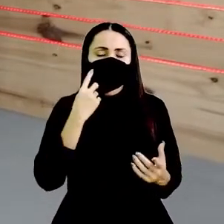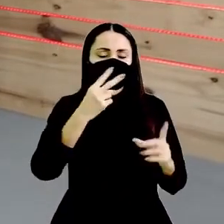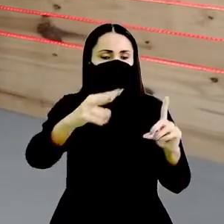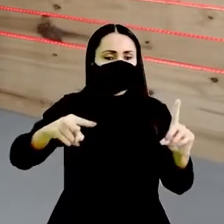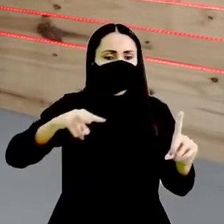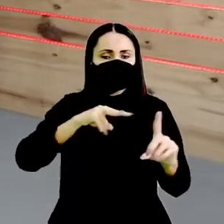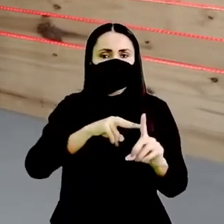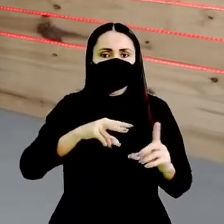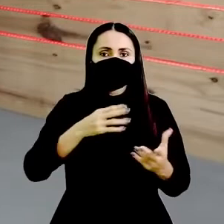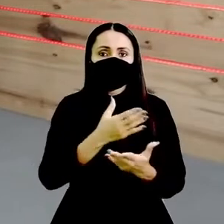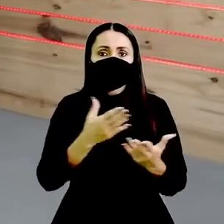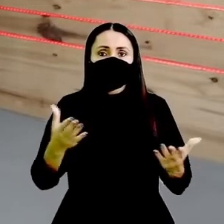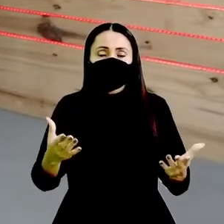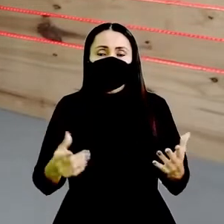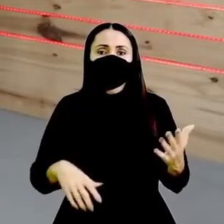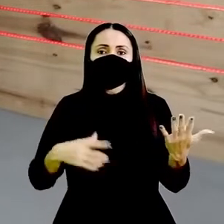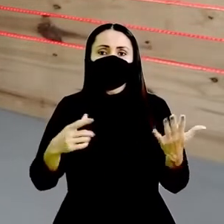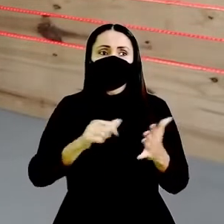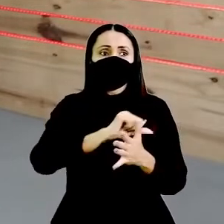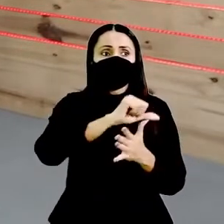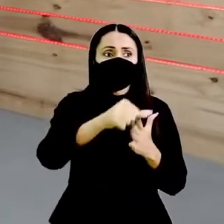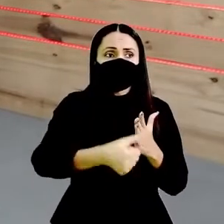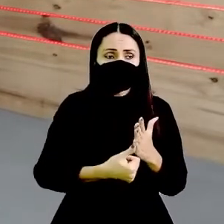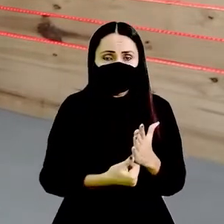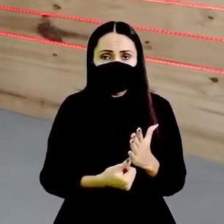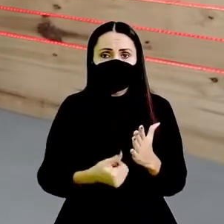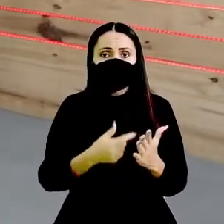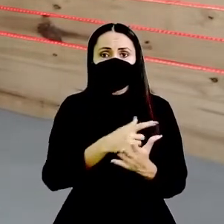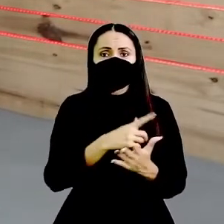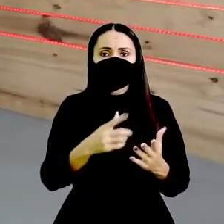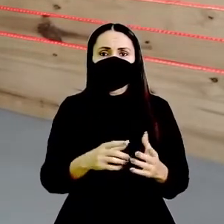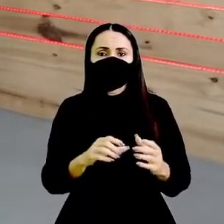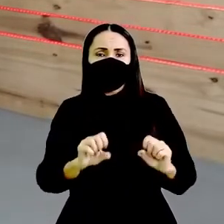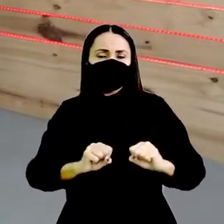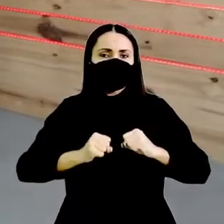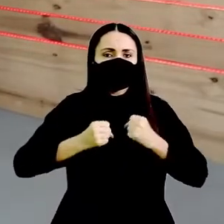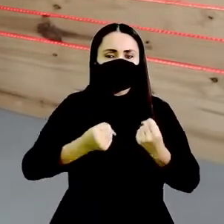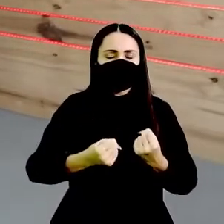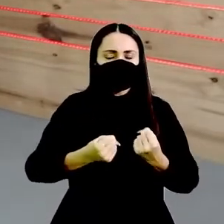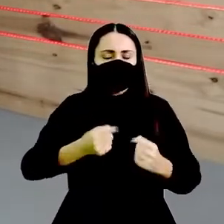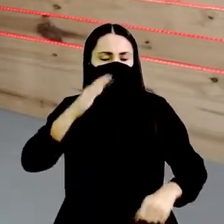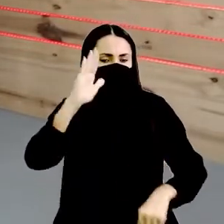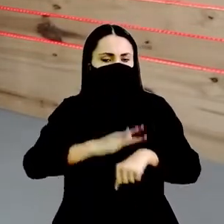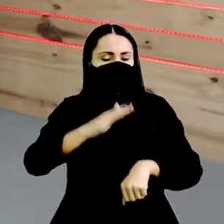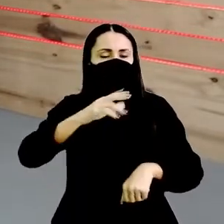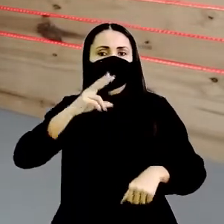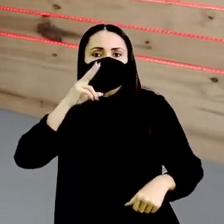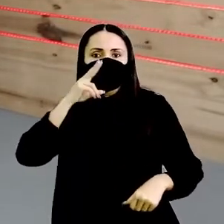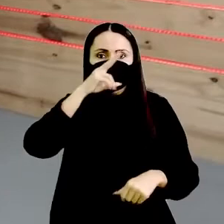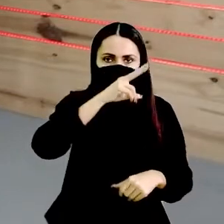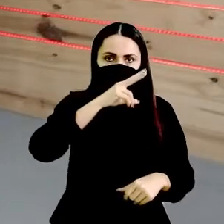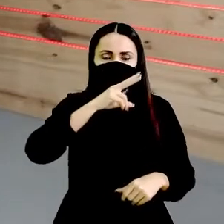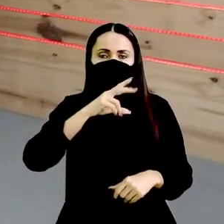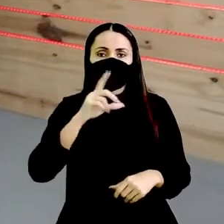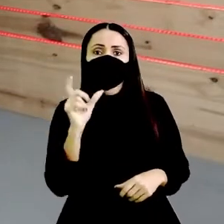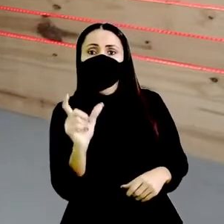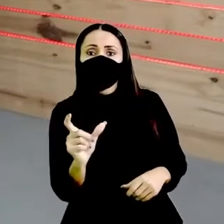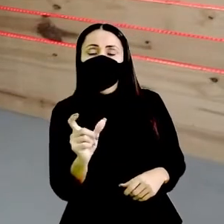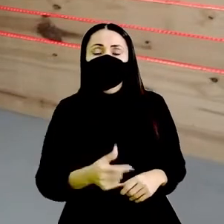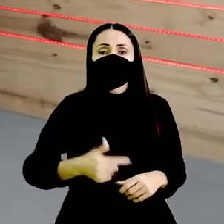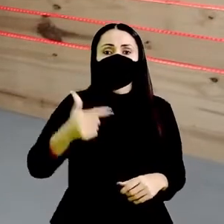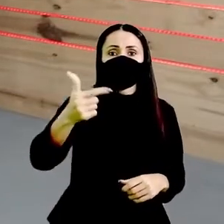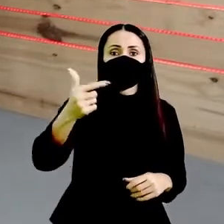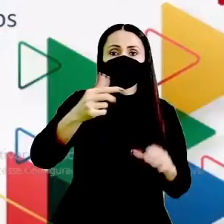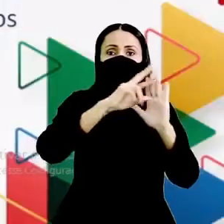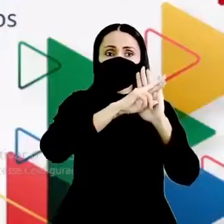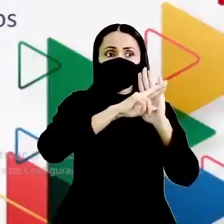aquela vogal é pronunciada com maior intensidade. Agora, eu estou falando isso por quê? Porque agora a segunda regra é comigo. A